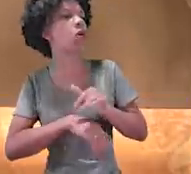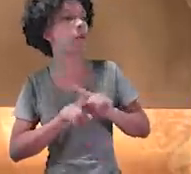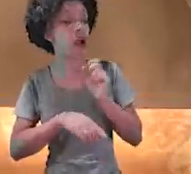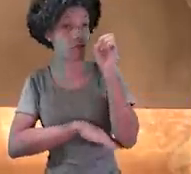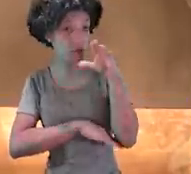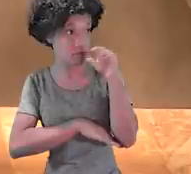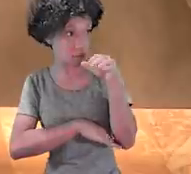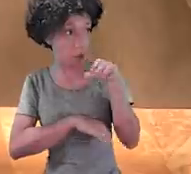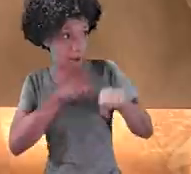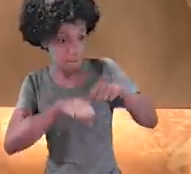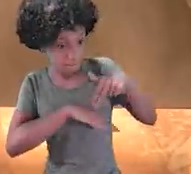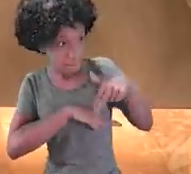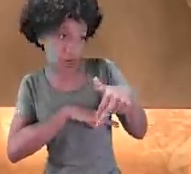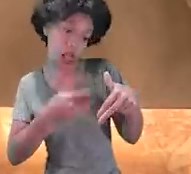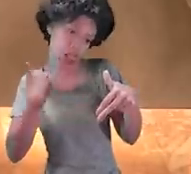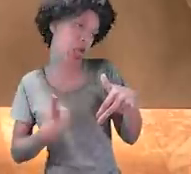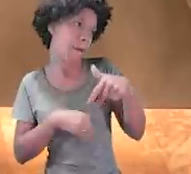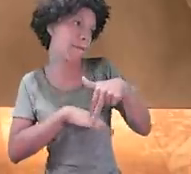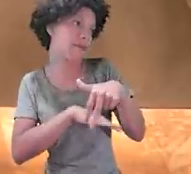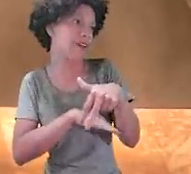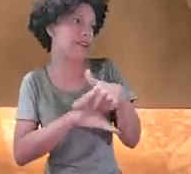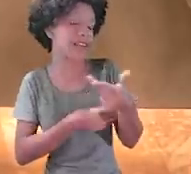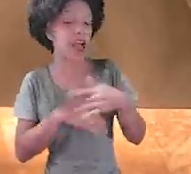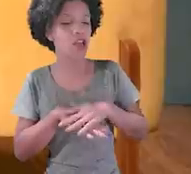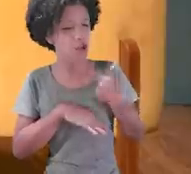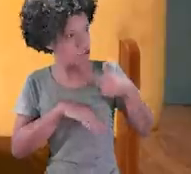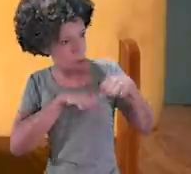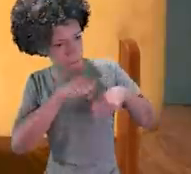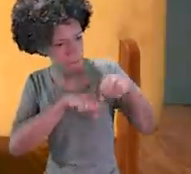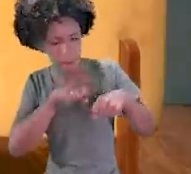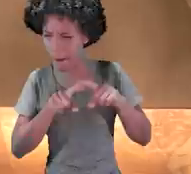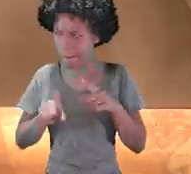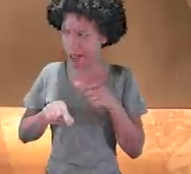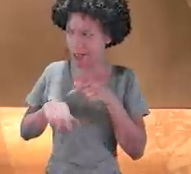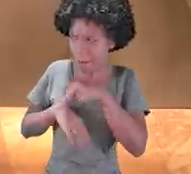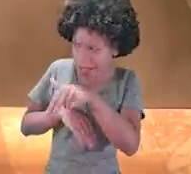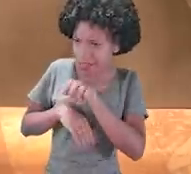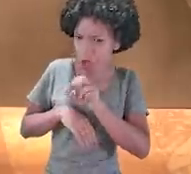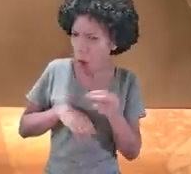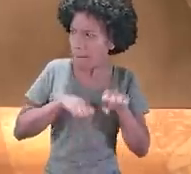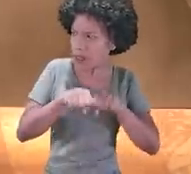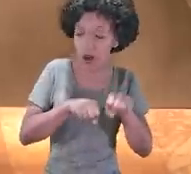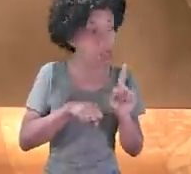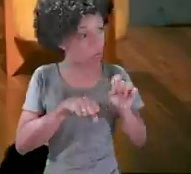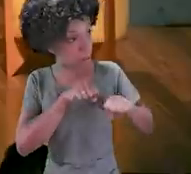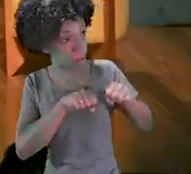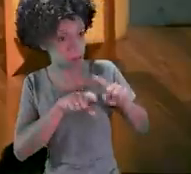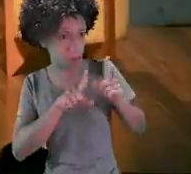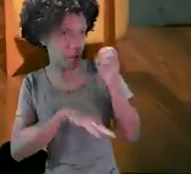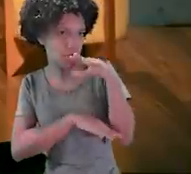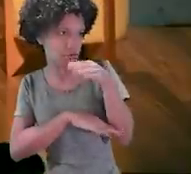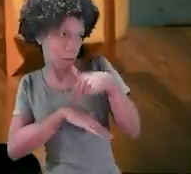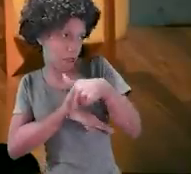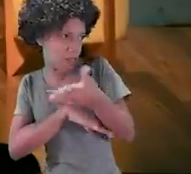pro pedestre. Né? Sou pedestre. Aí eu fui... Peraí, mas você tava de bicicleta? Não, sim, é. Mas pedestre.